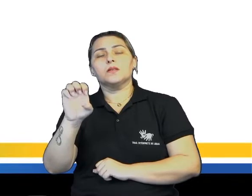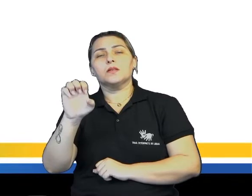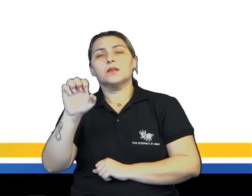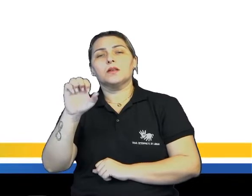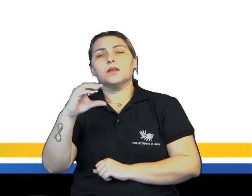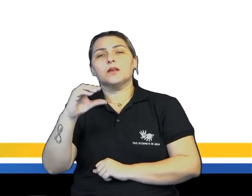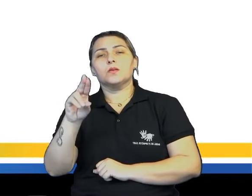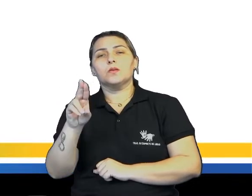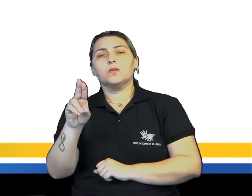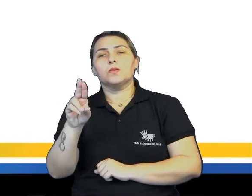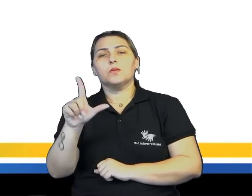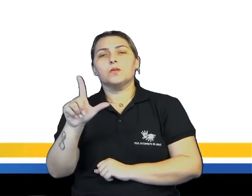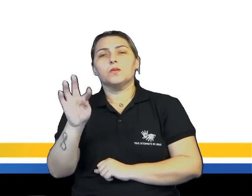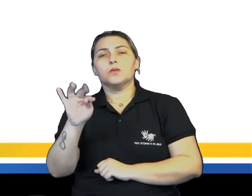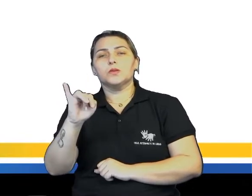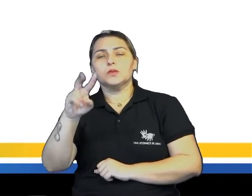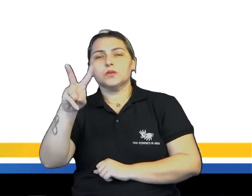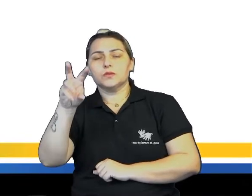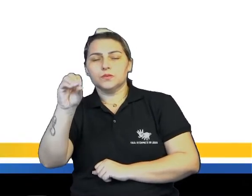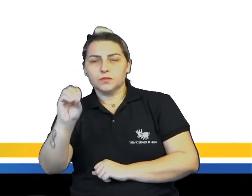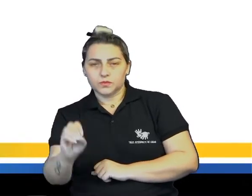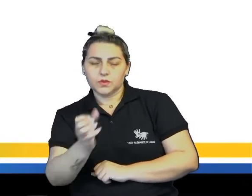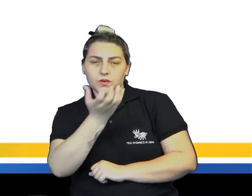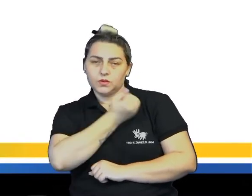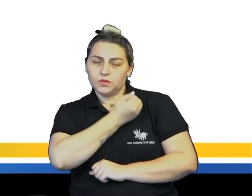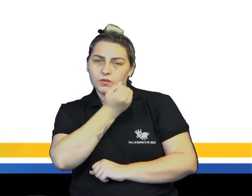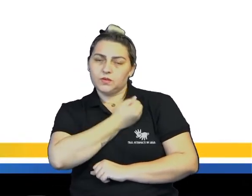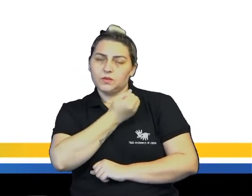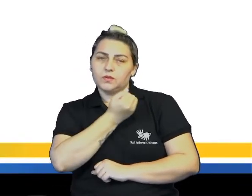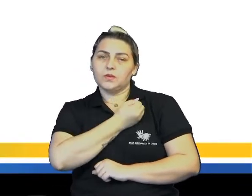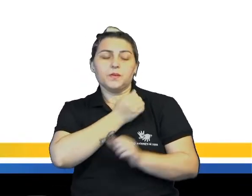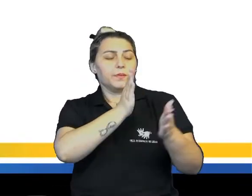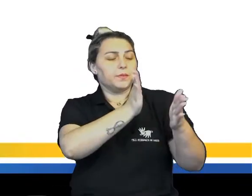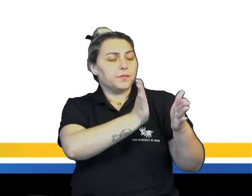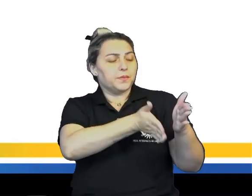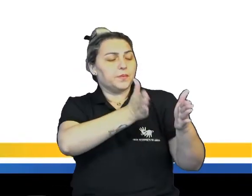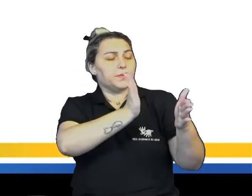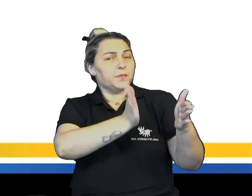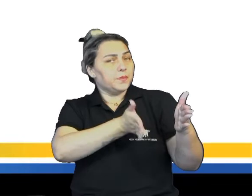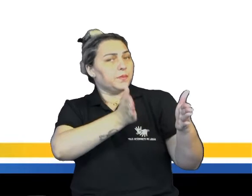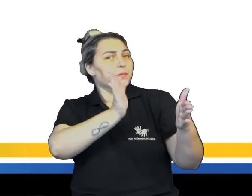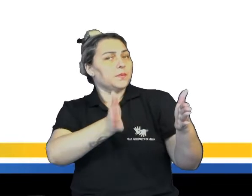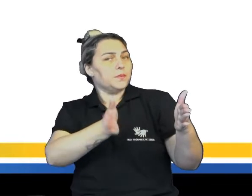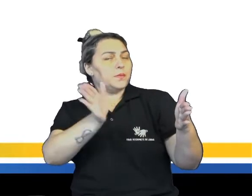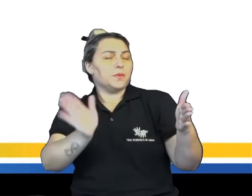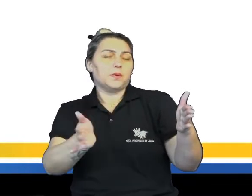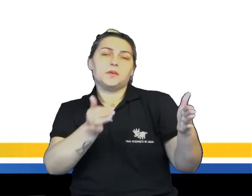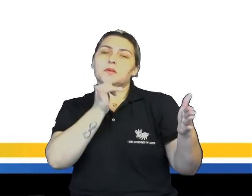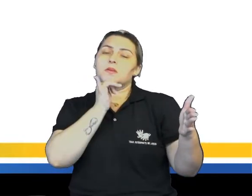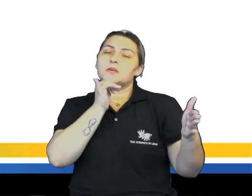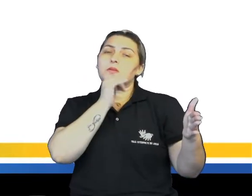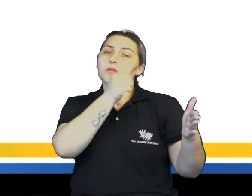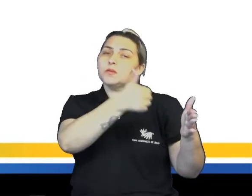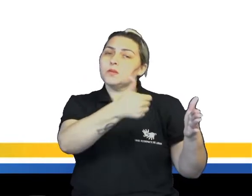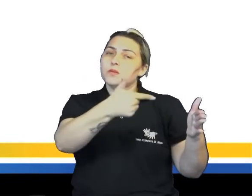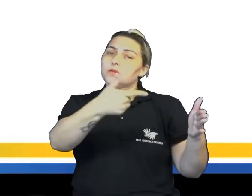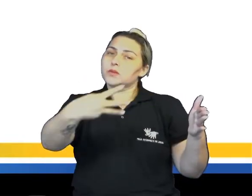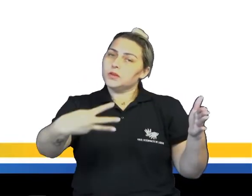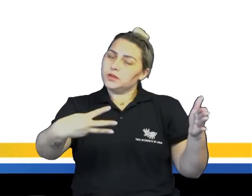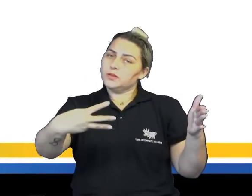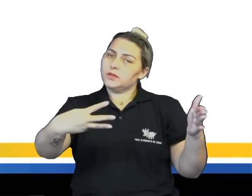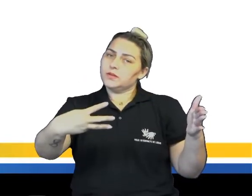os consecutivos são os números que vêm um após o outro. Por exemplo, 1,